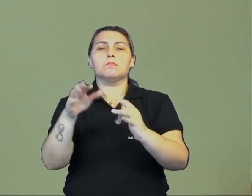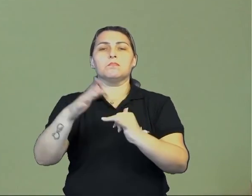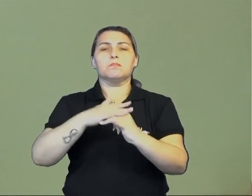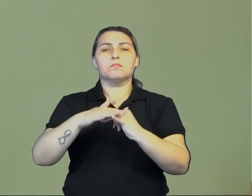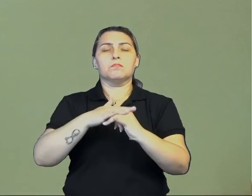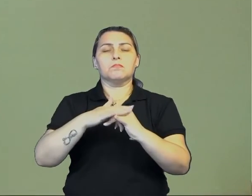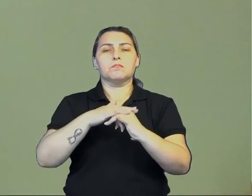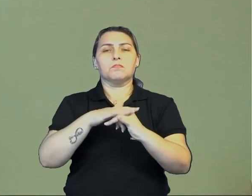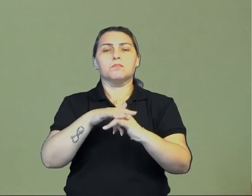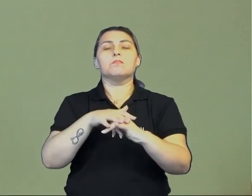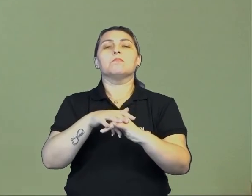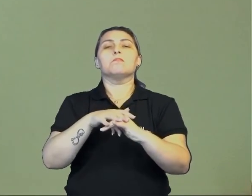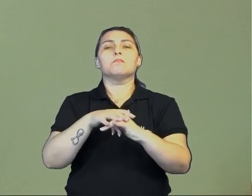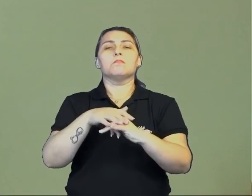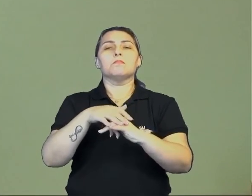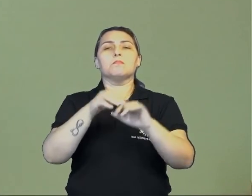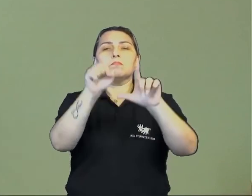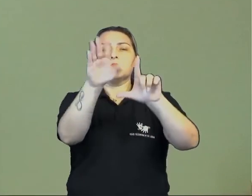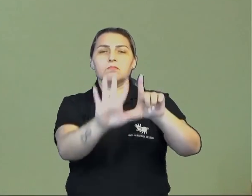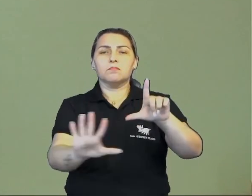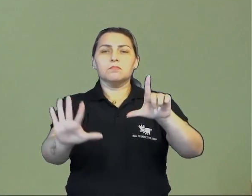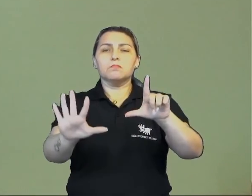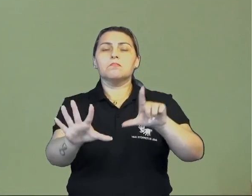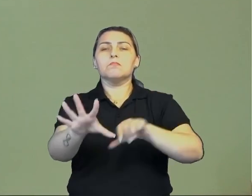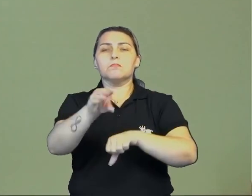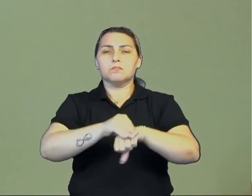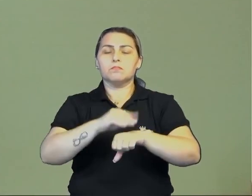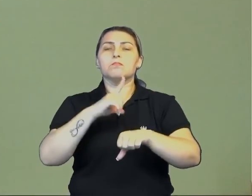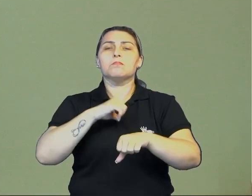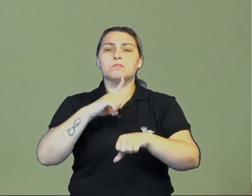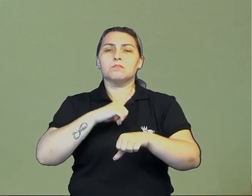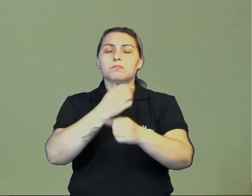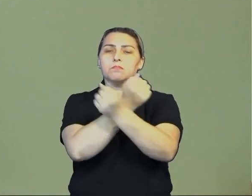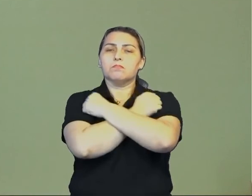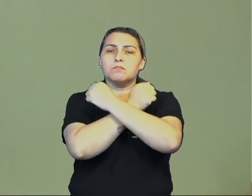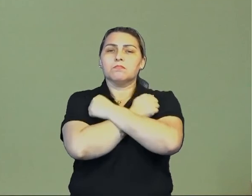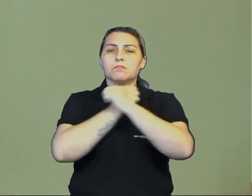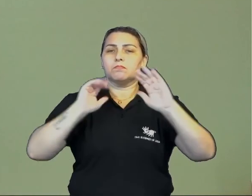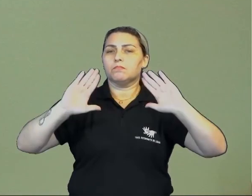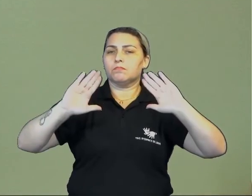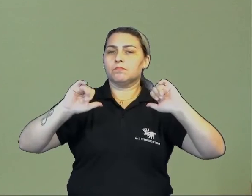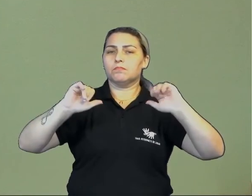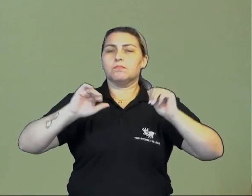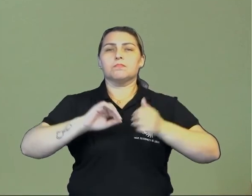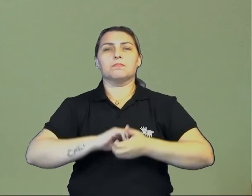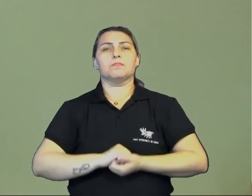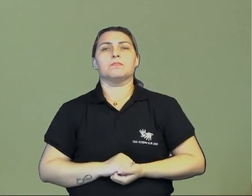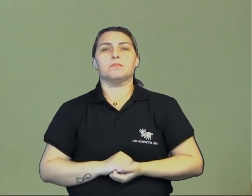YouTube Web Aulas e compartilhe o conhecimento que lá está armazenado. Grande abraço, tchau.